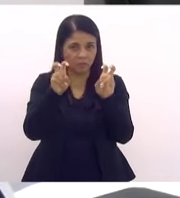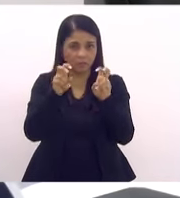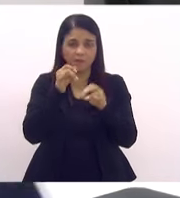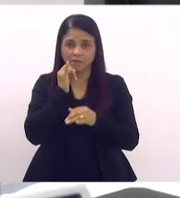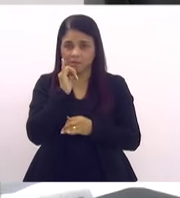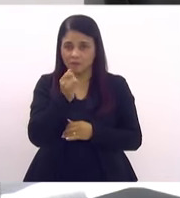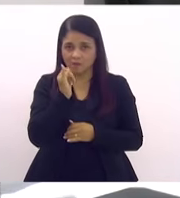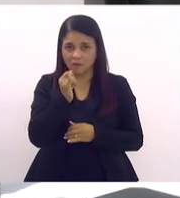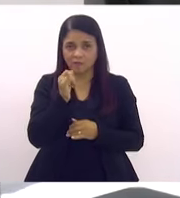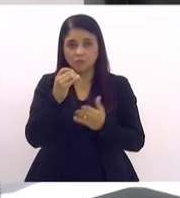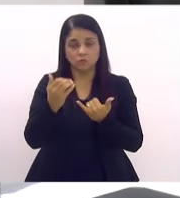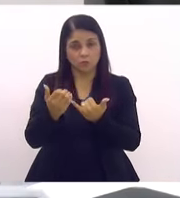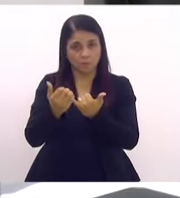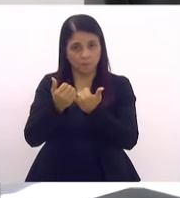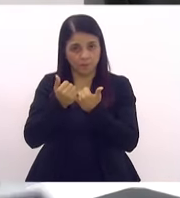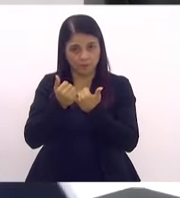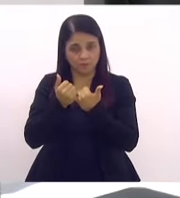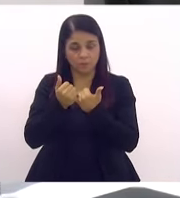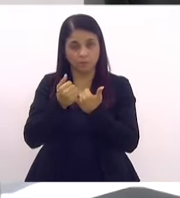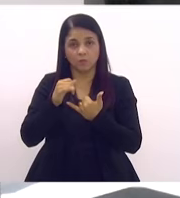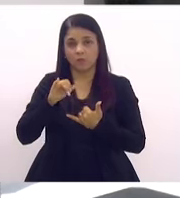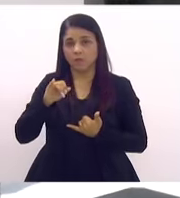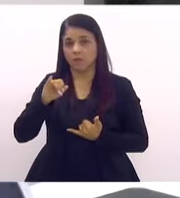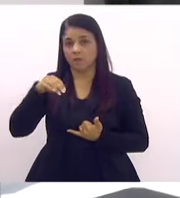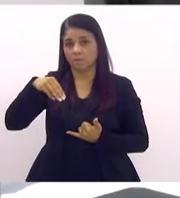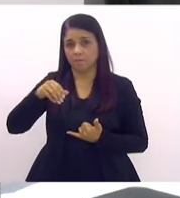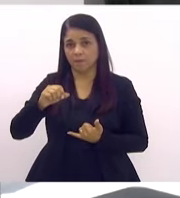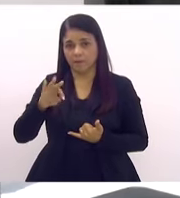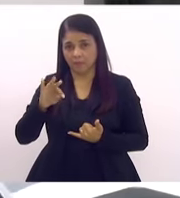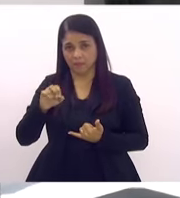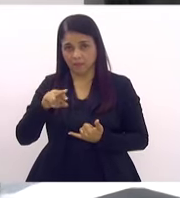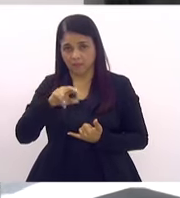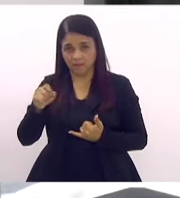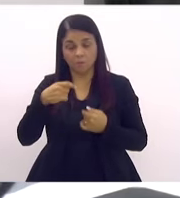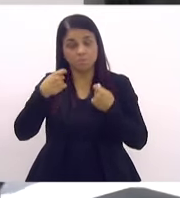declaração de patrimônio imaterial, há